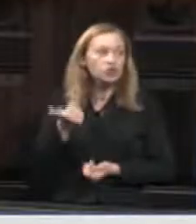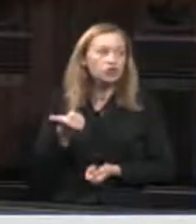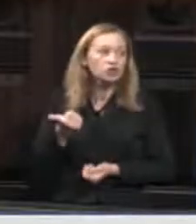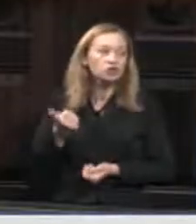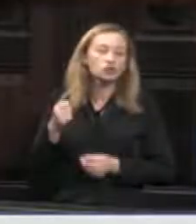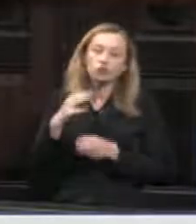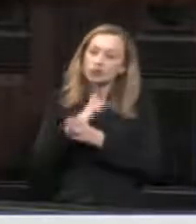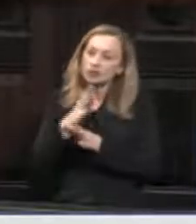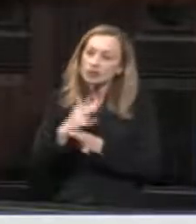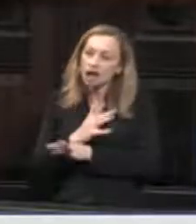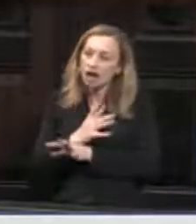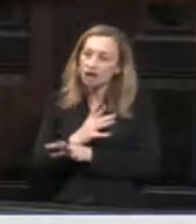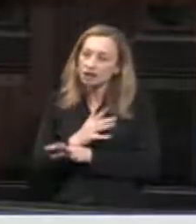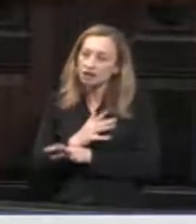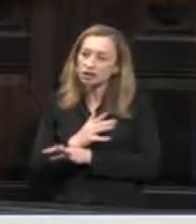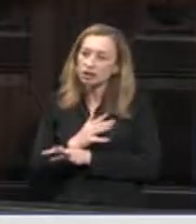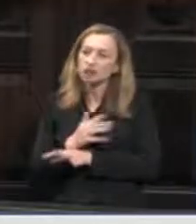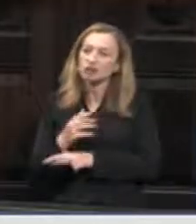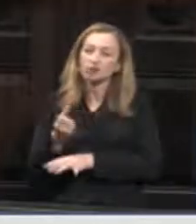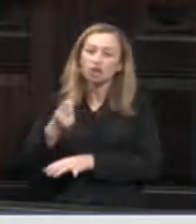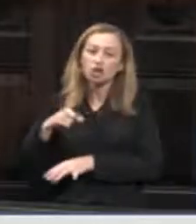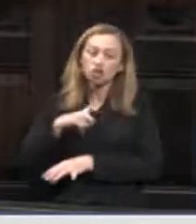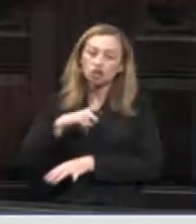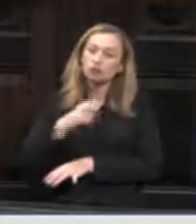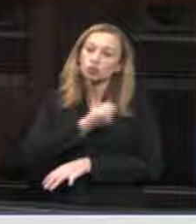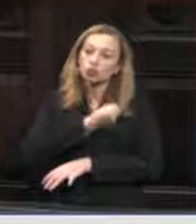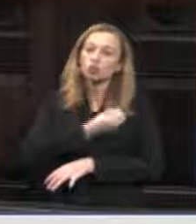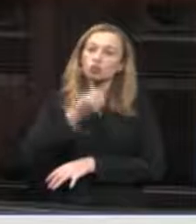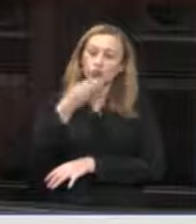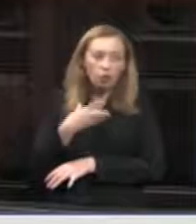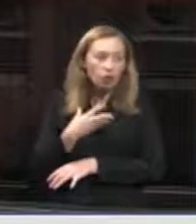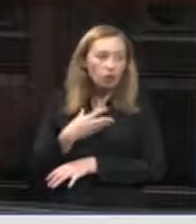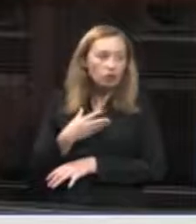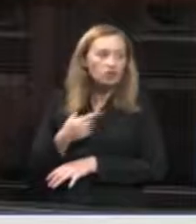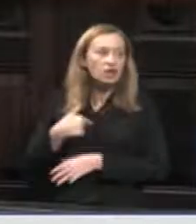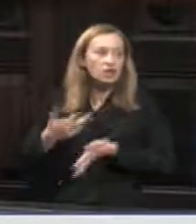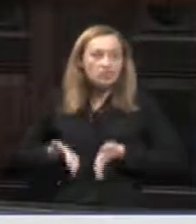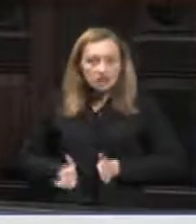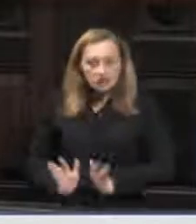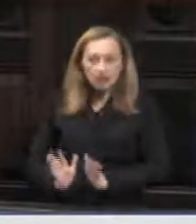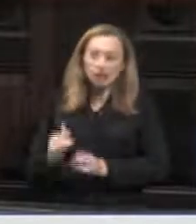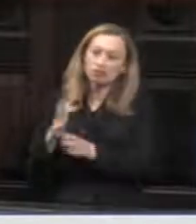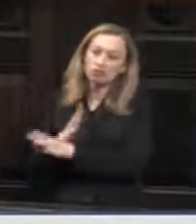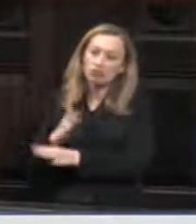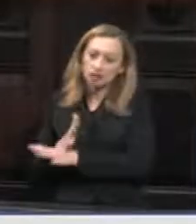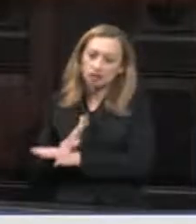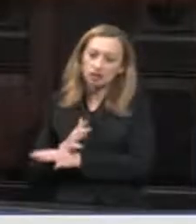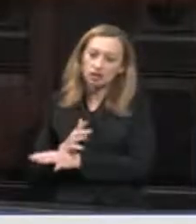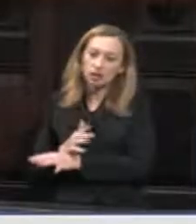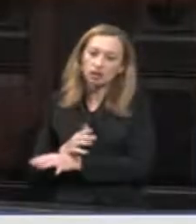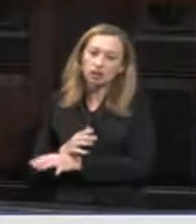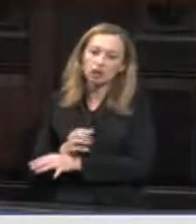minha maior votação proporcional, foi na cidade que eu nasci, o município de Queimados.